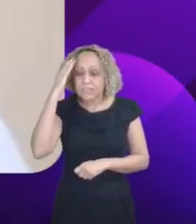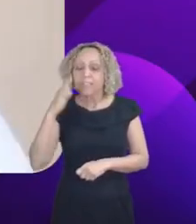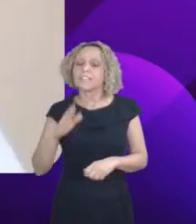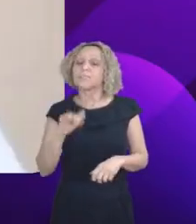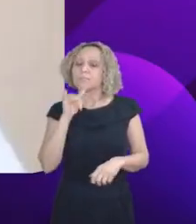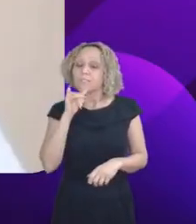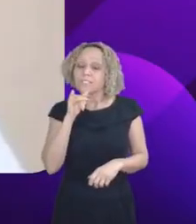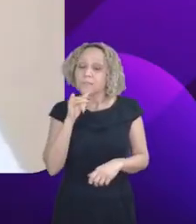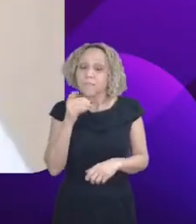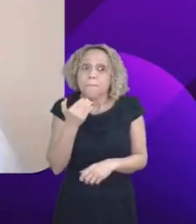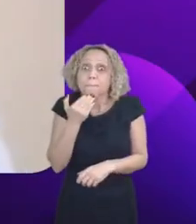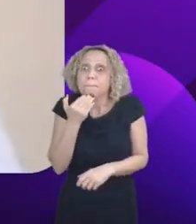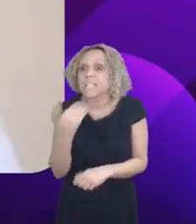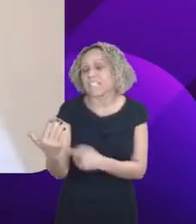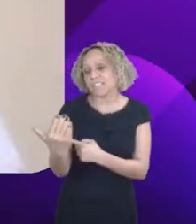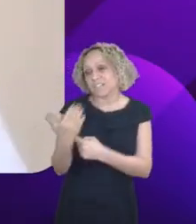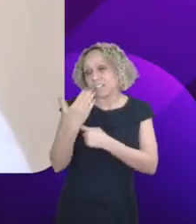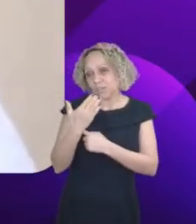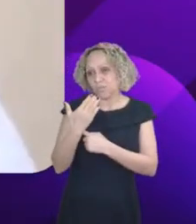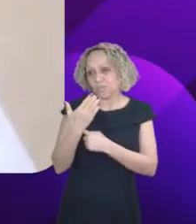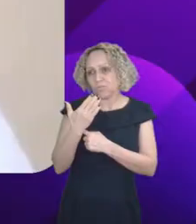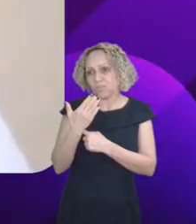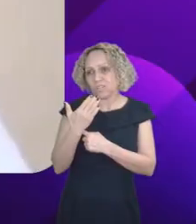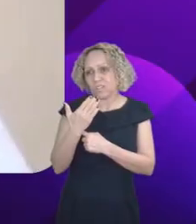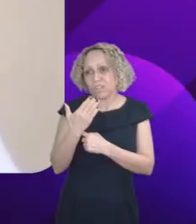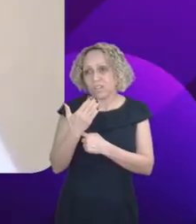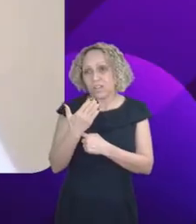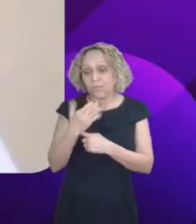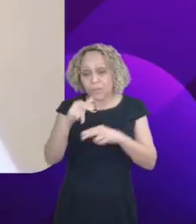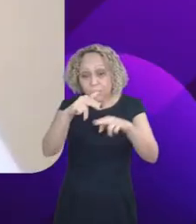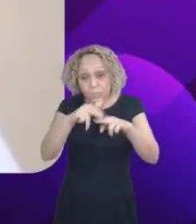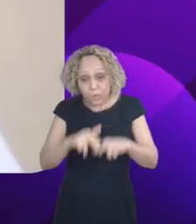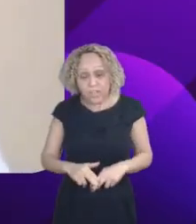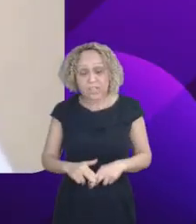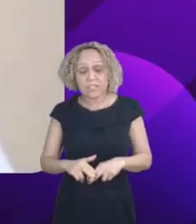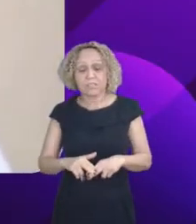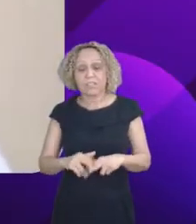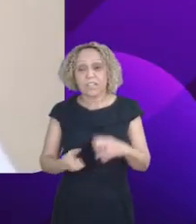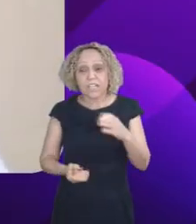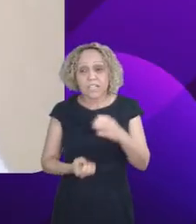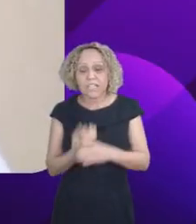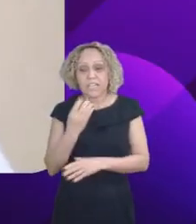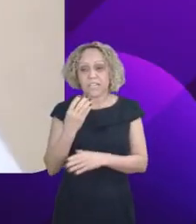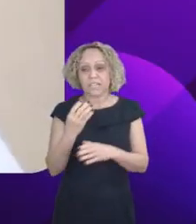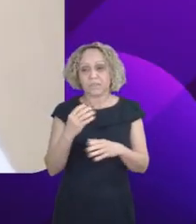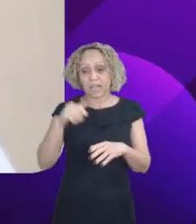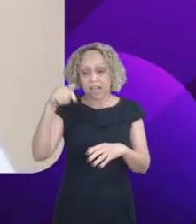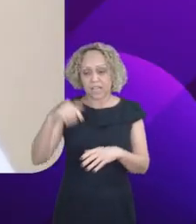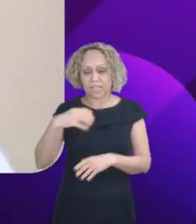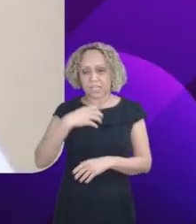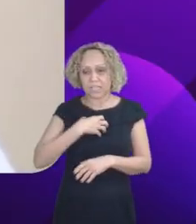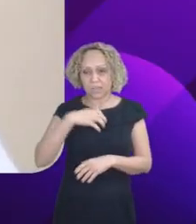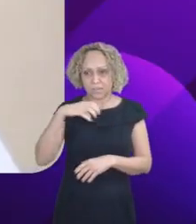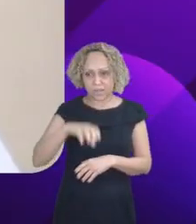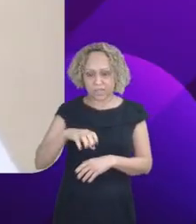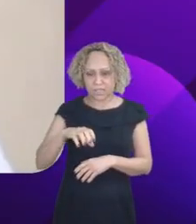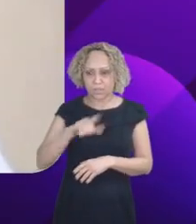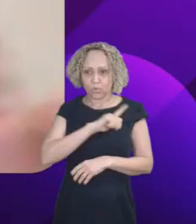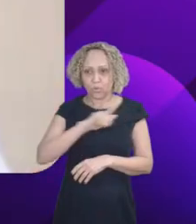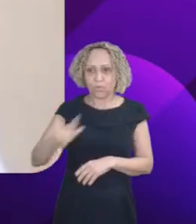quem pedir socorro. E foi assim que surgiu a Ronda Maria da Penha. A Ronda Maria da Penha, aqui na Bahia, do governo Rui